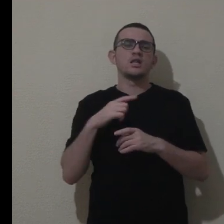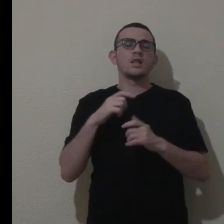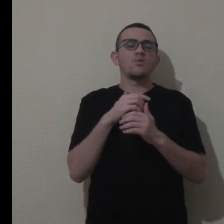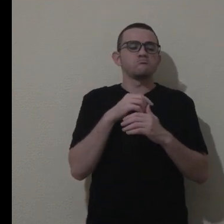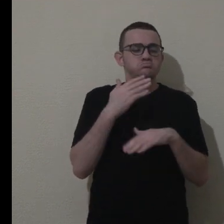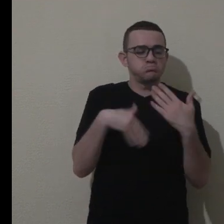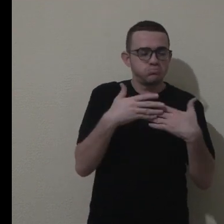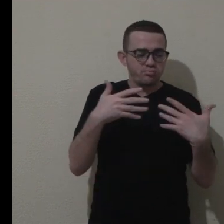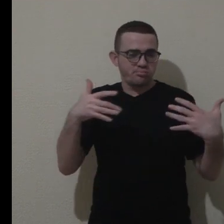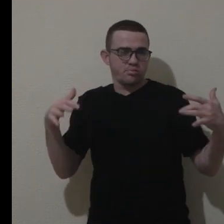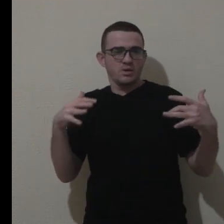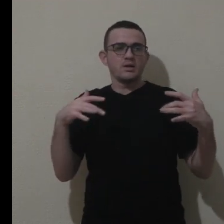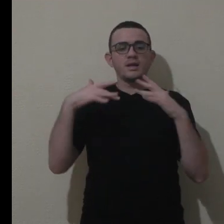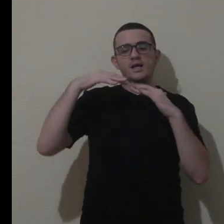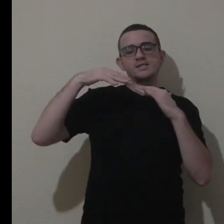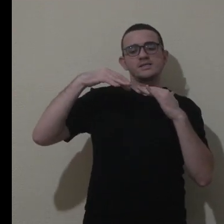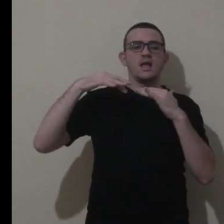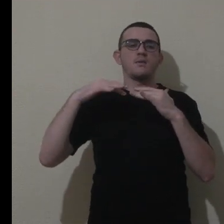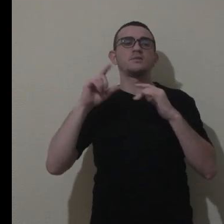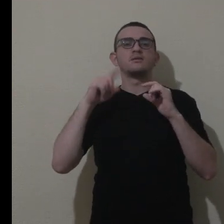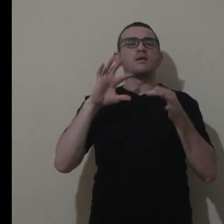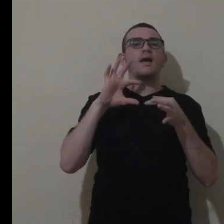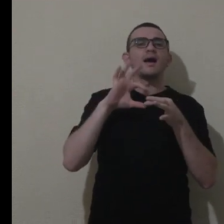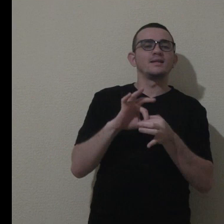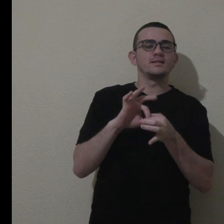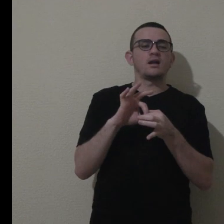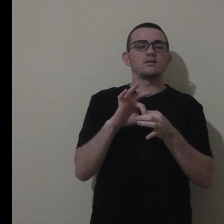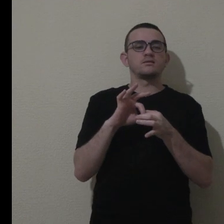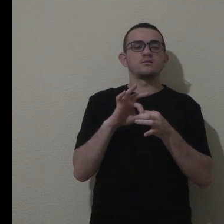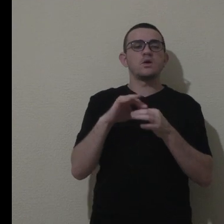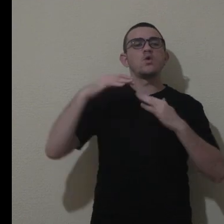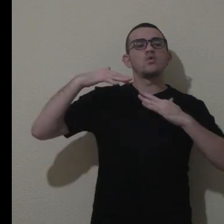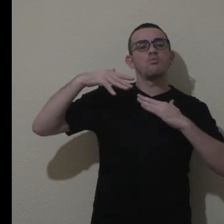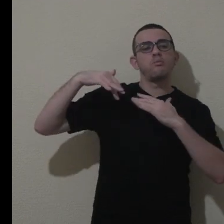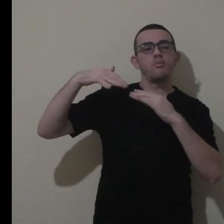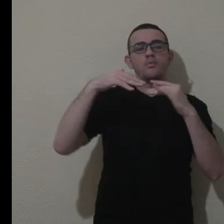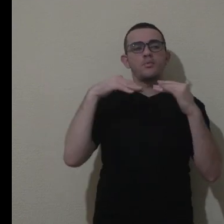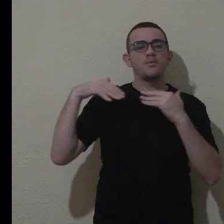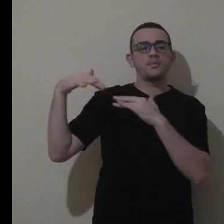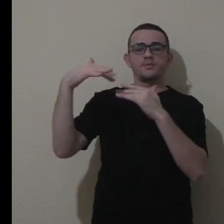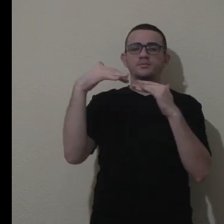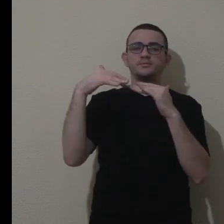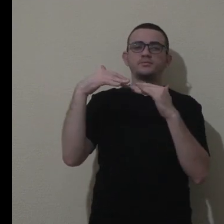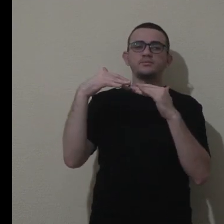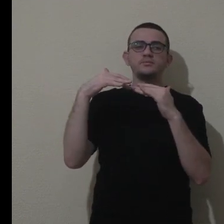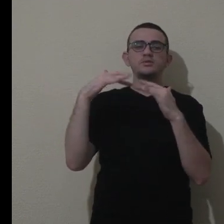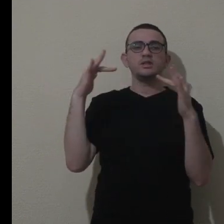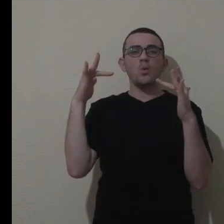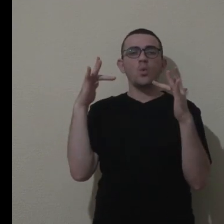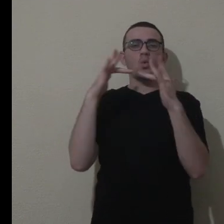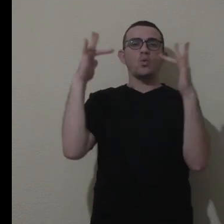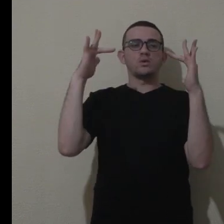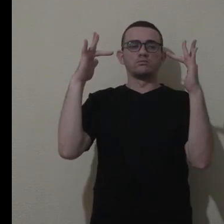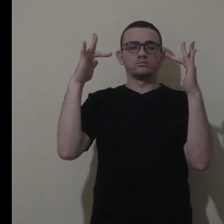dizer, da formação sináptica, que são as conexões que os neurônios têm, que são os pontos